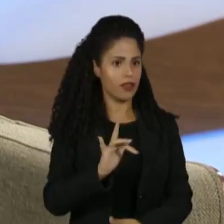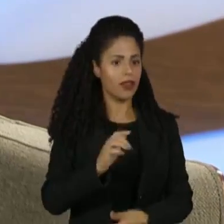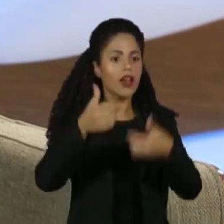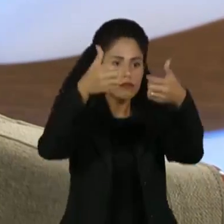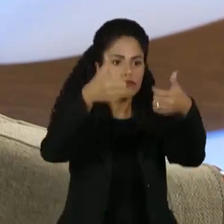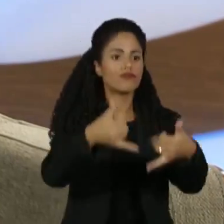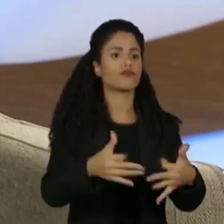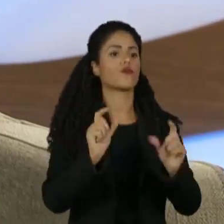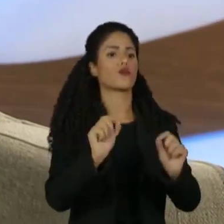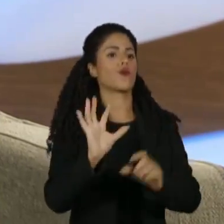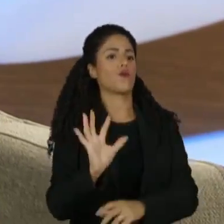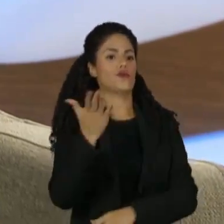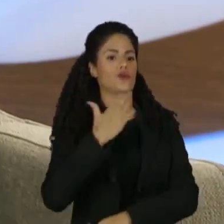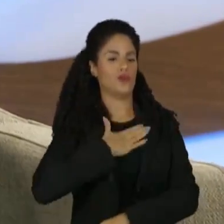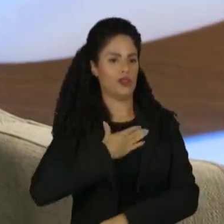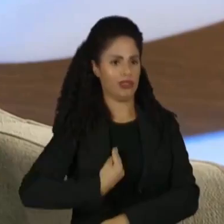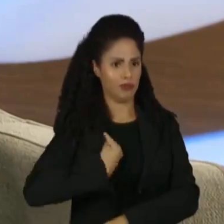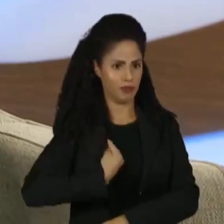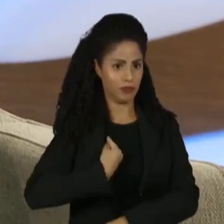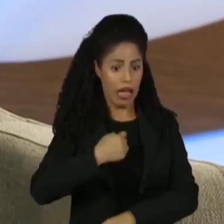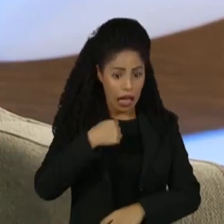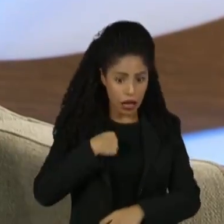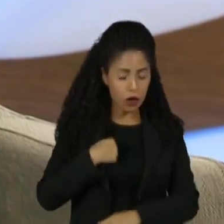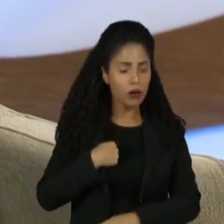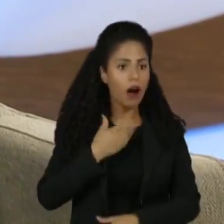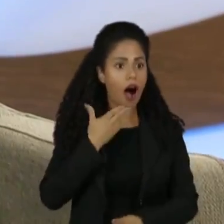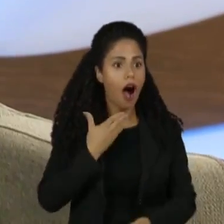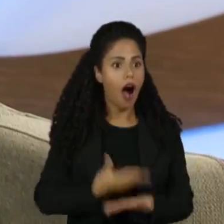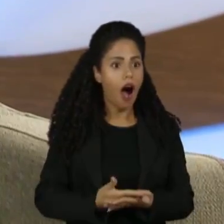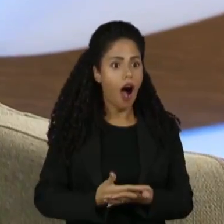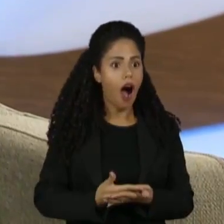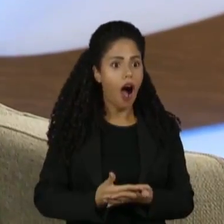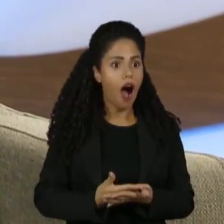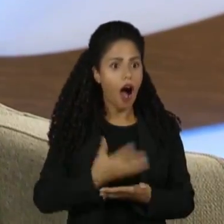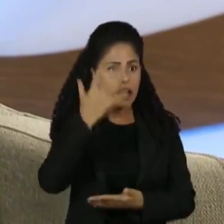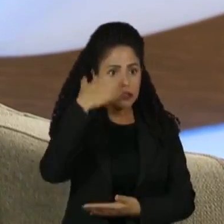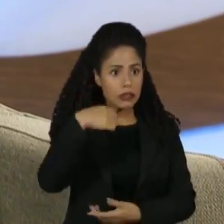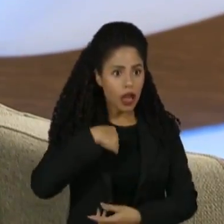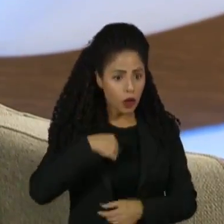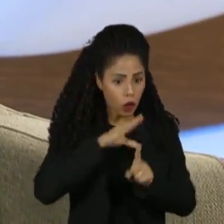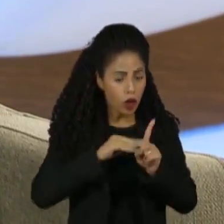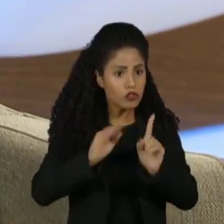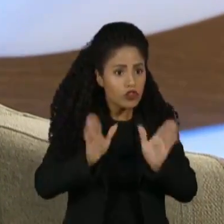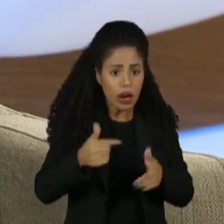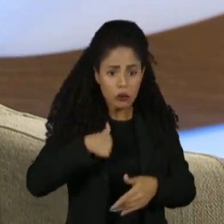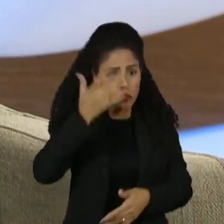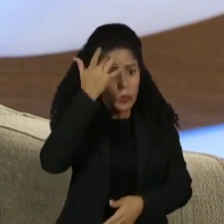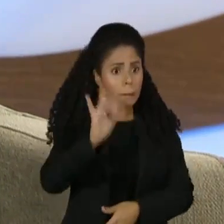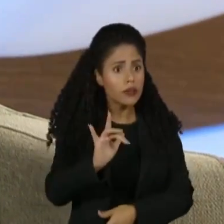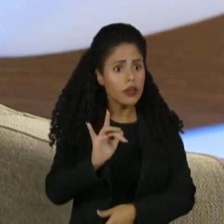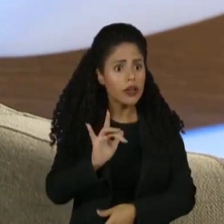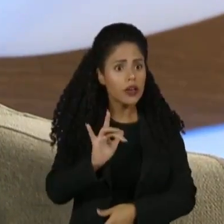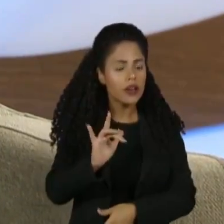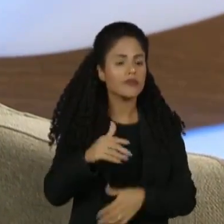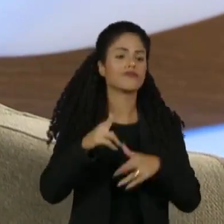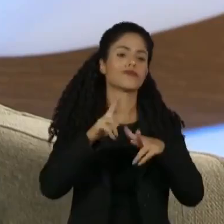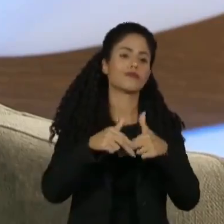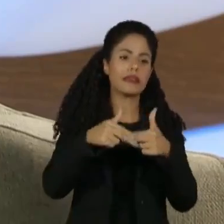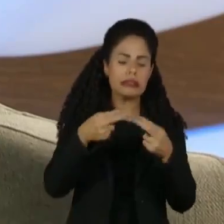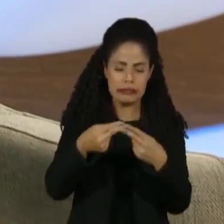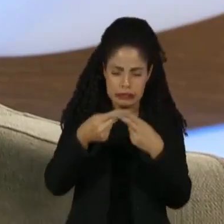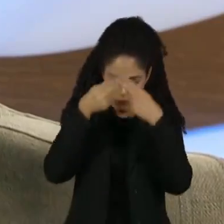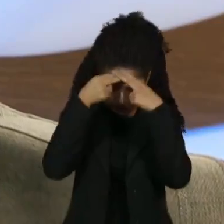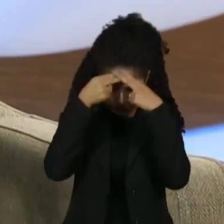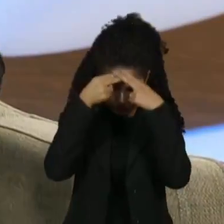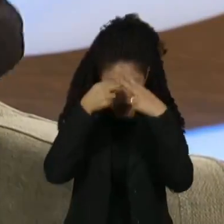contei, assim, eu mesma chocada por ter vivido aquilo. E para você ver como isso é um trauma, por